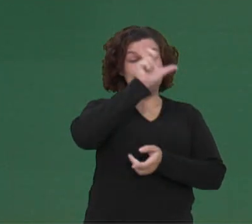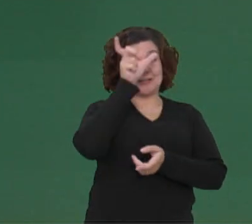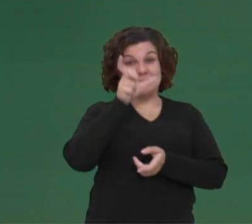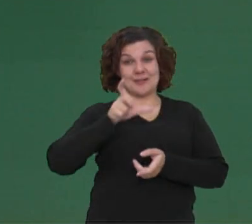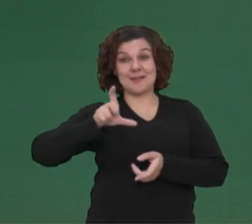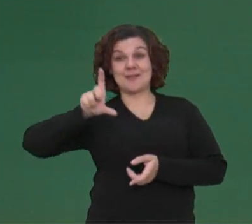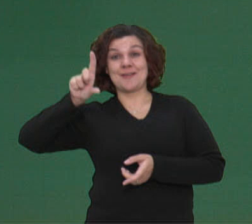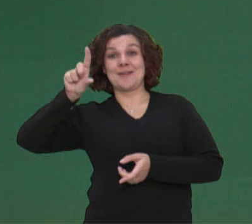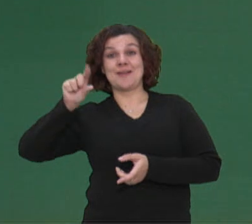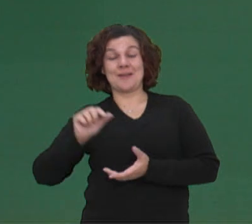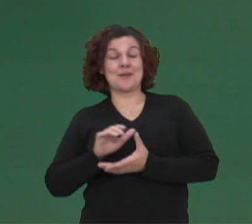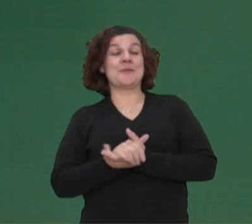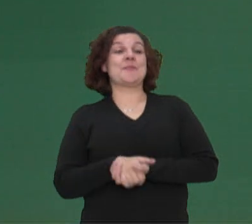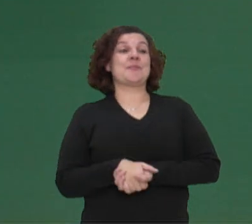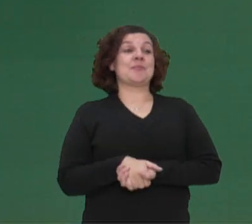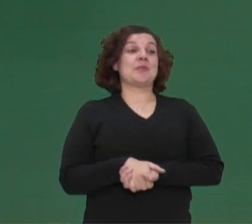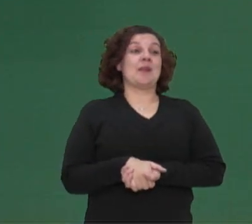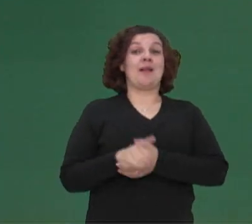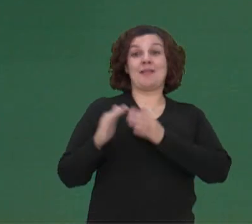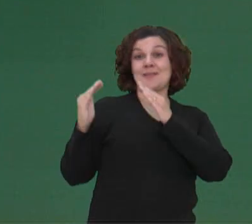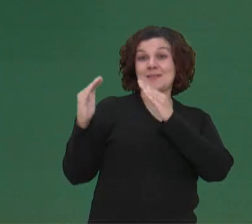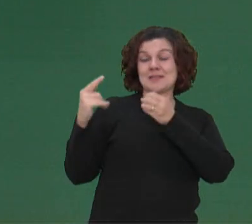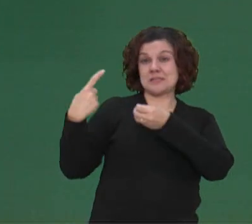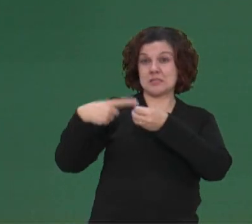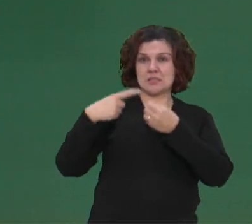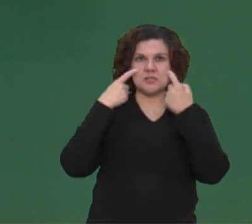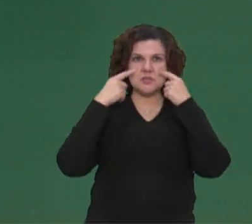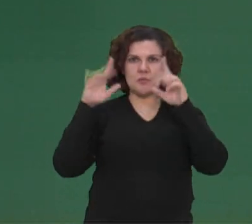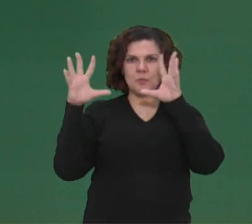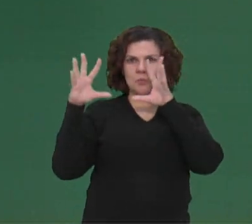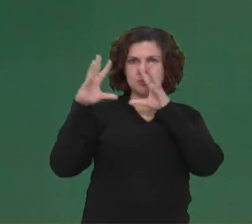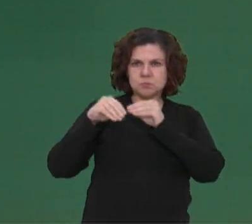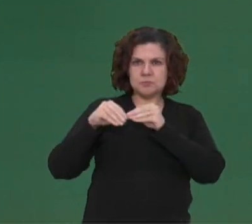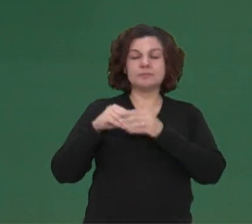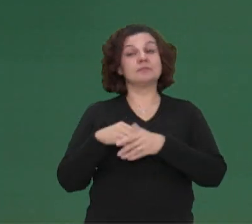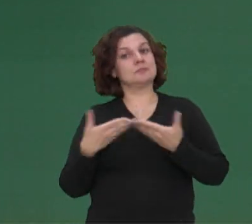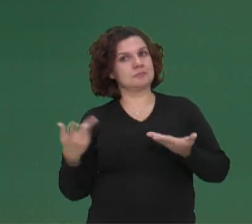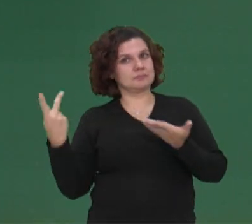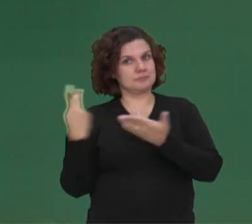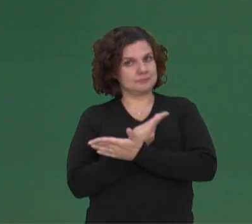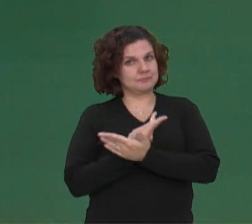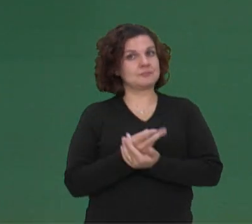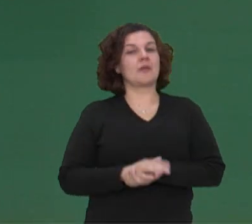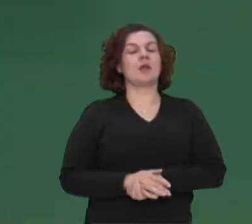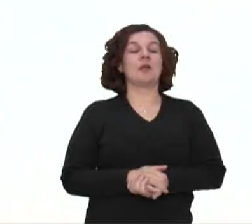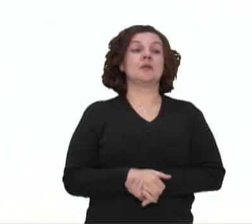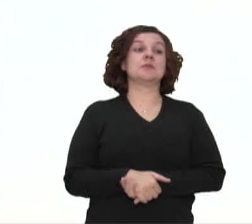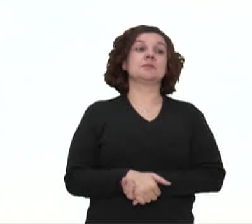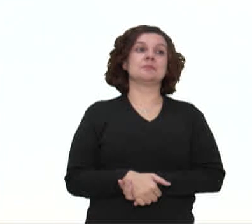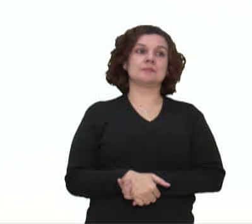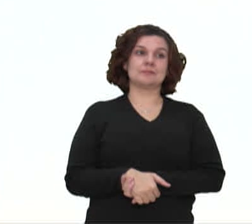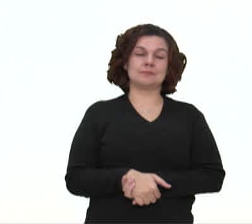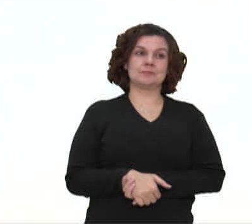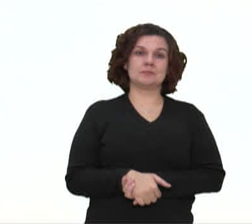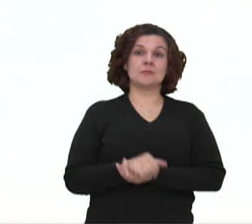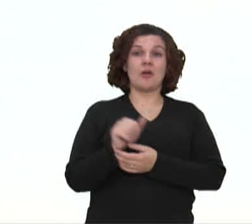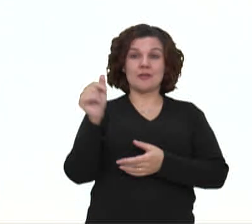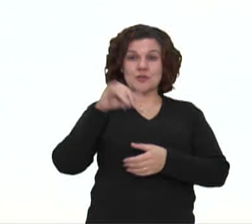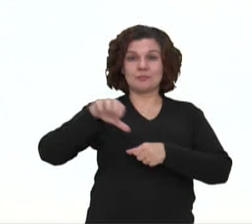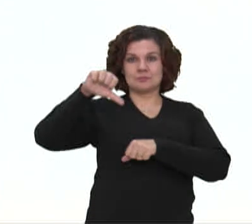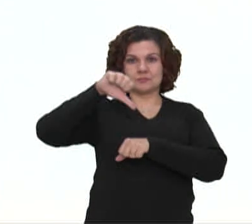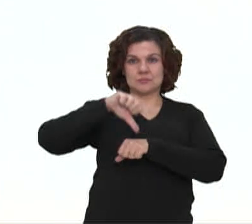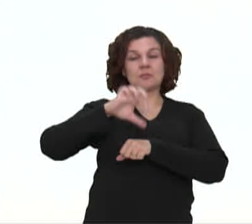urbanizadas. Tanto que naquele mapa ele estava escuro, ok? Então, tá aí o motivo do erro. A região central, se